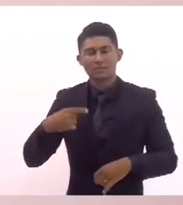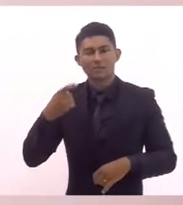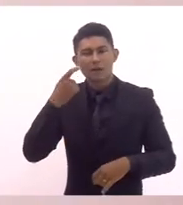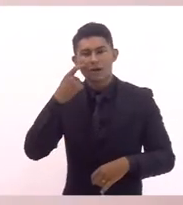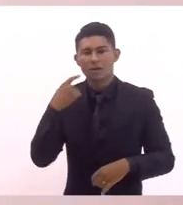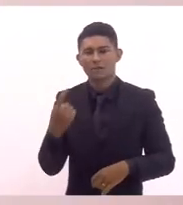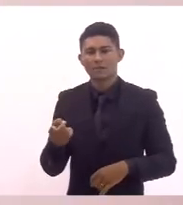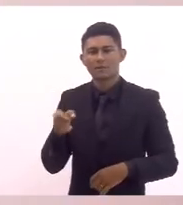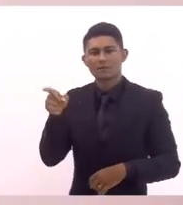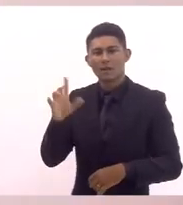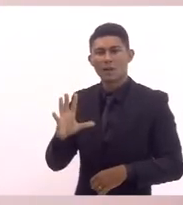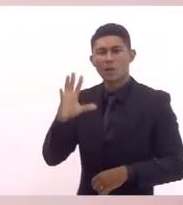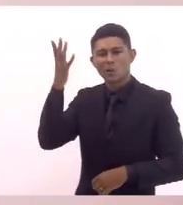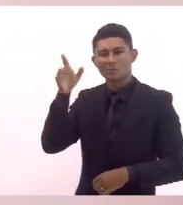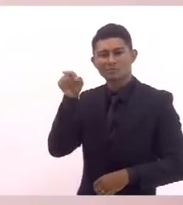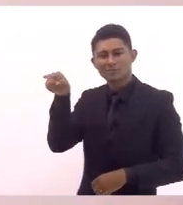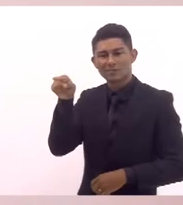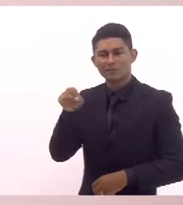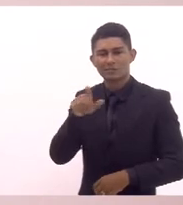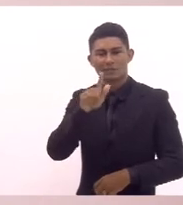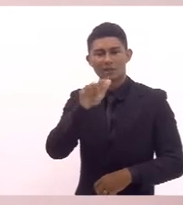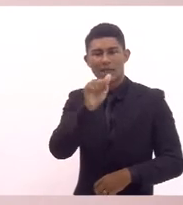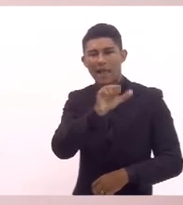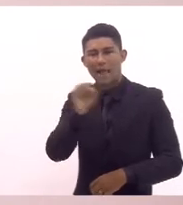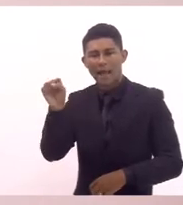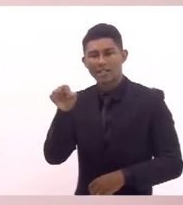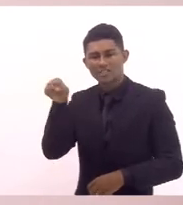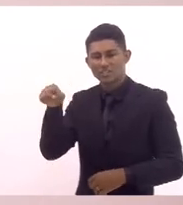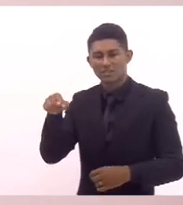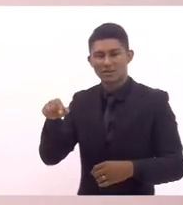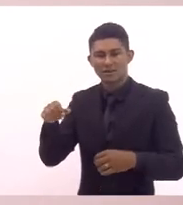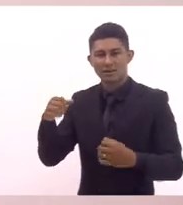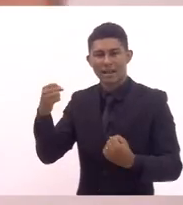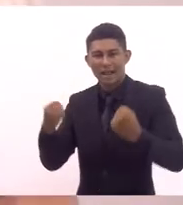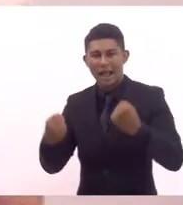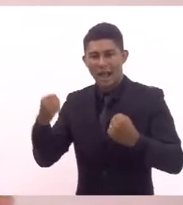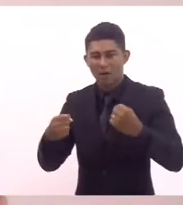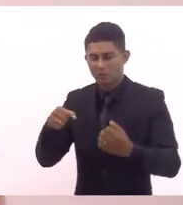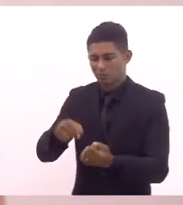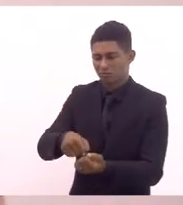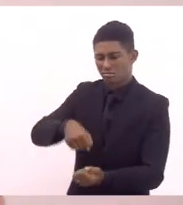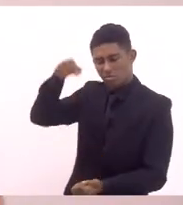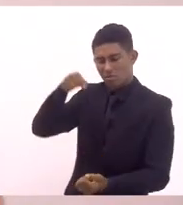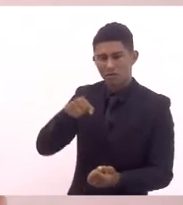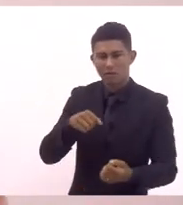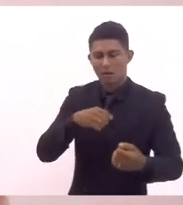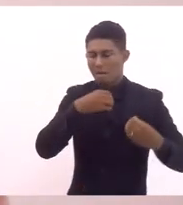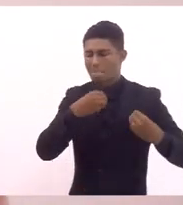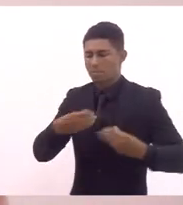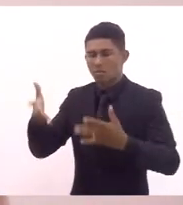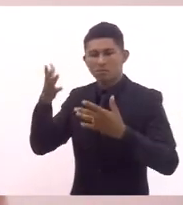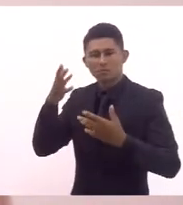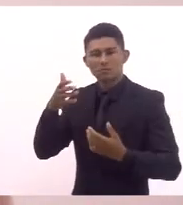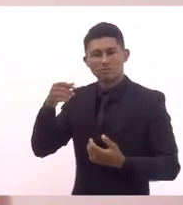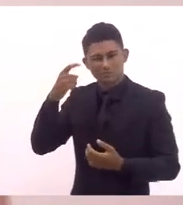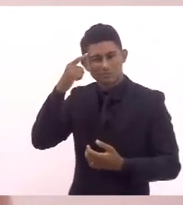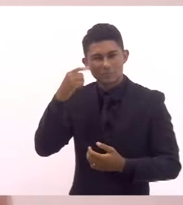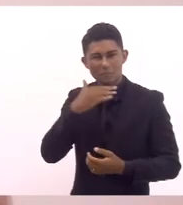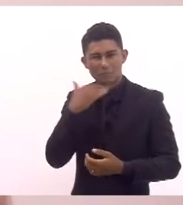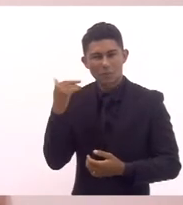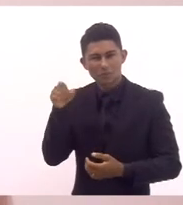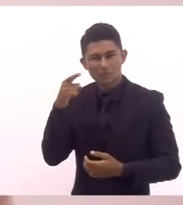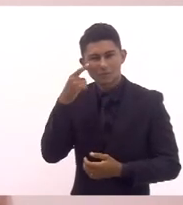foi trancada numa câmara de gás dentro de um carro essa imagem não me sai da cabeça Então vem uma outra imagem a minha